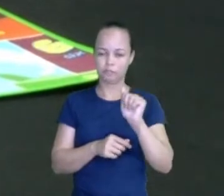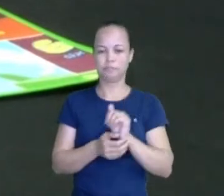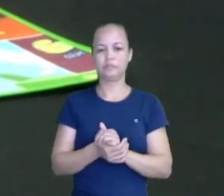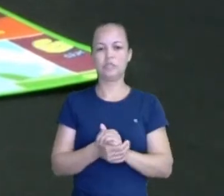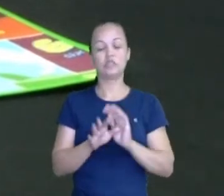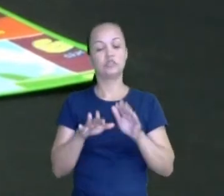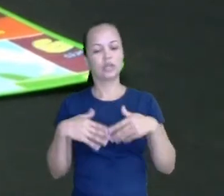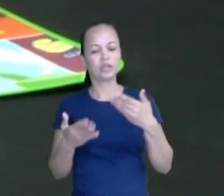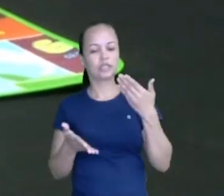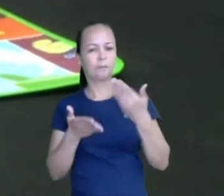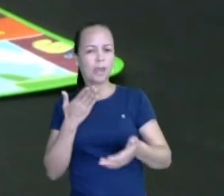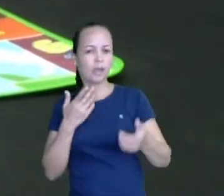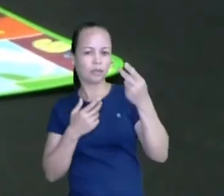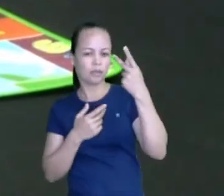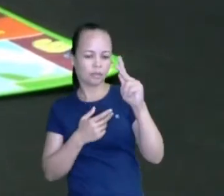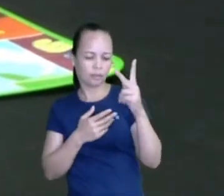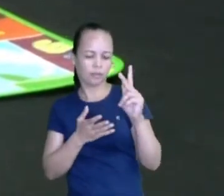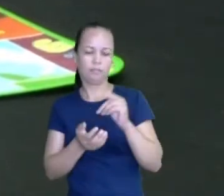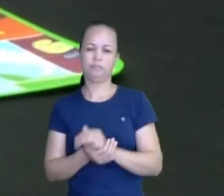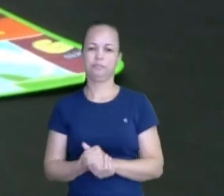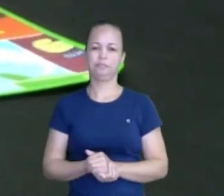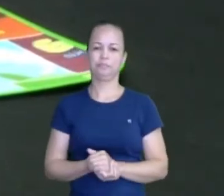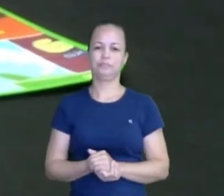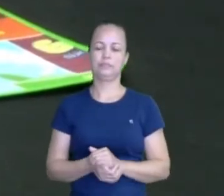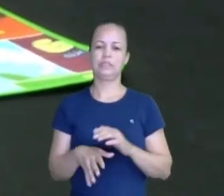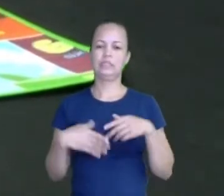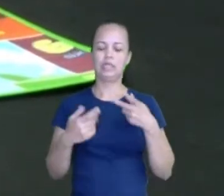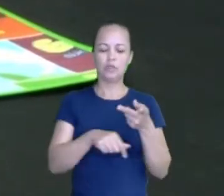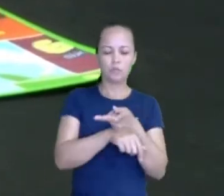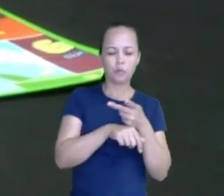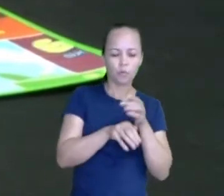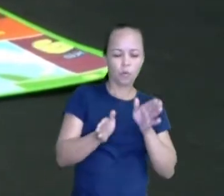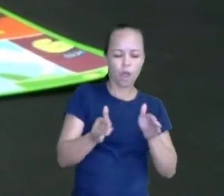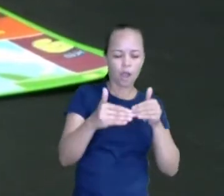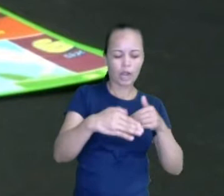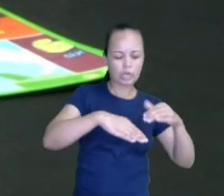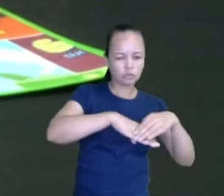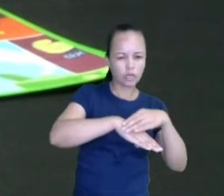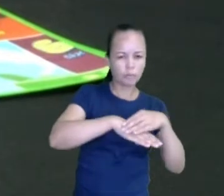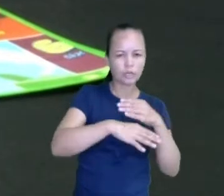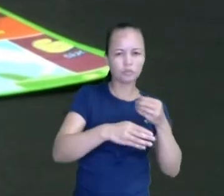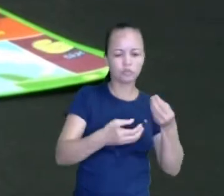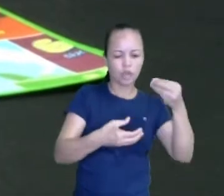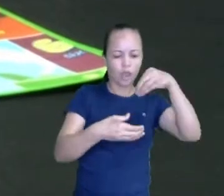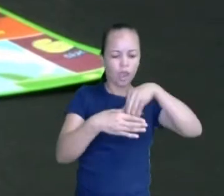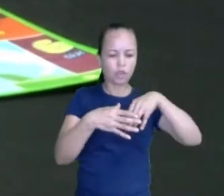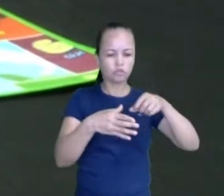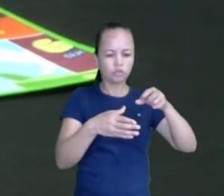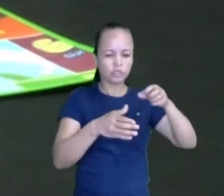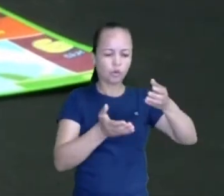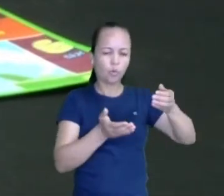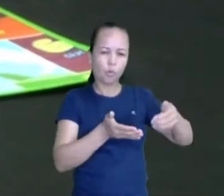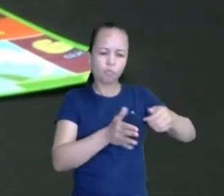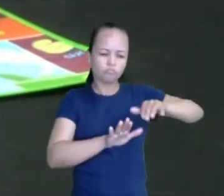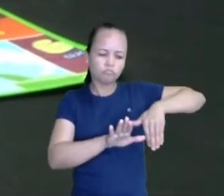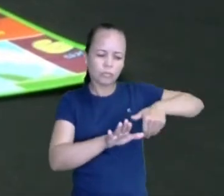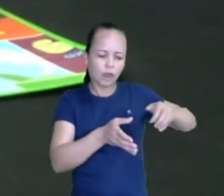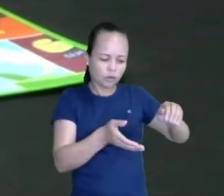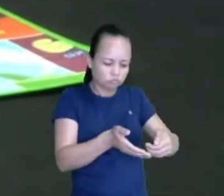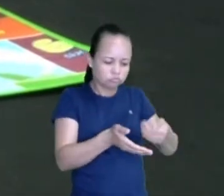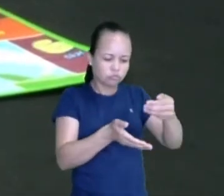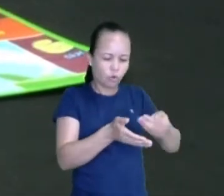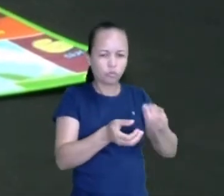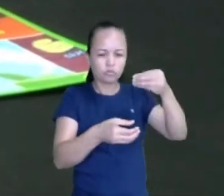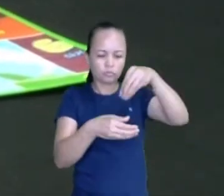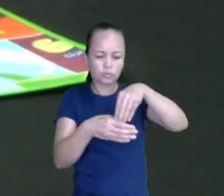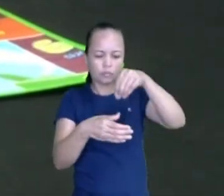Ele procurou uma caixa de sapatos cheio de conchas guardadas há muito tempo e